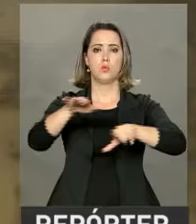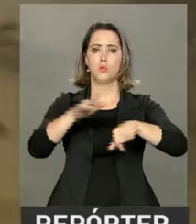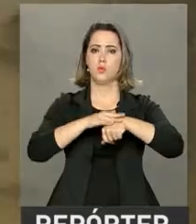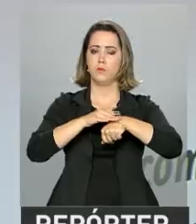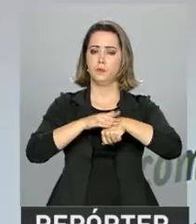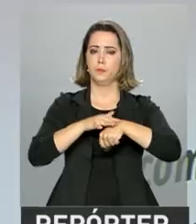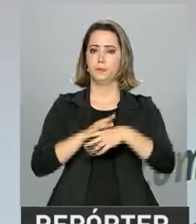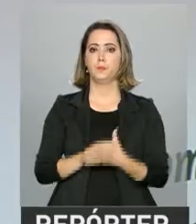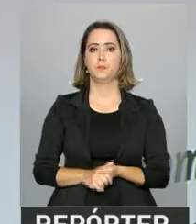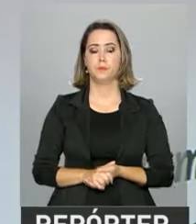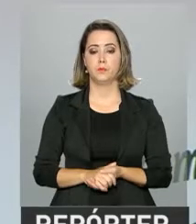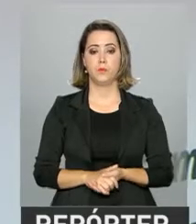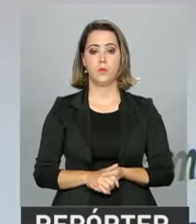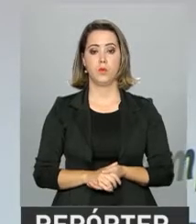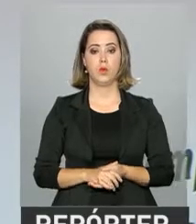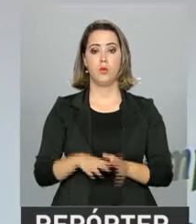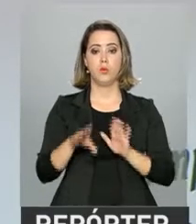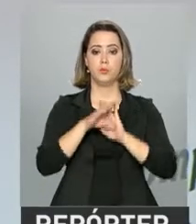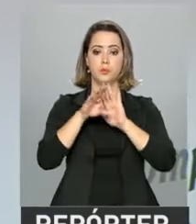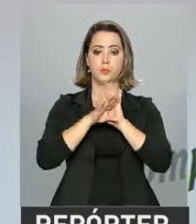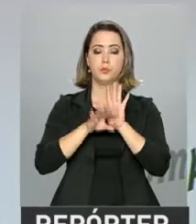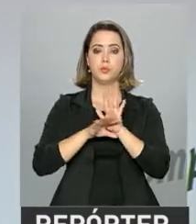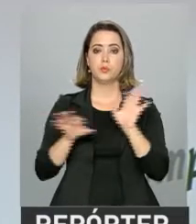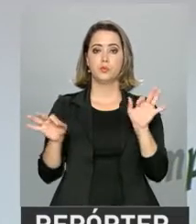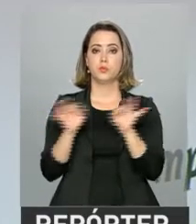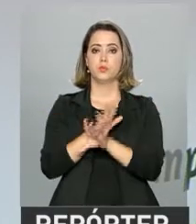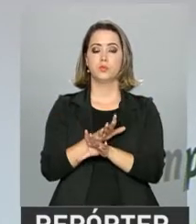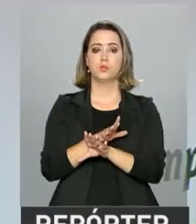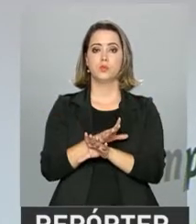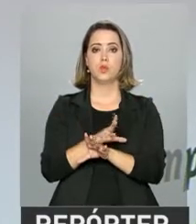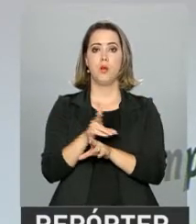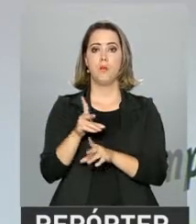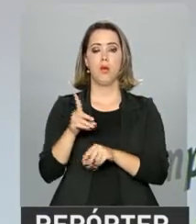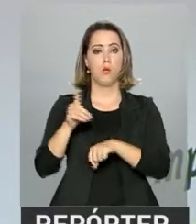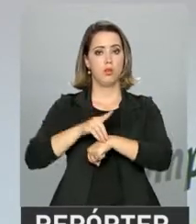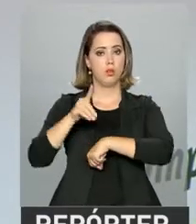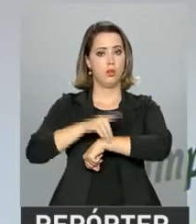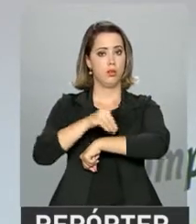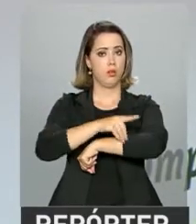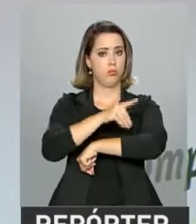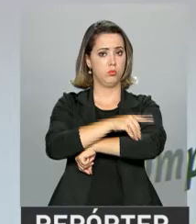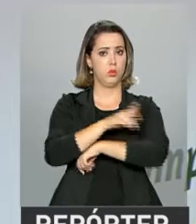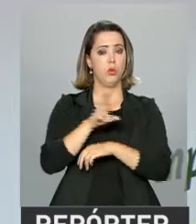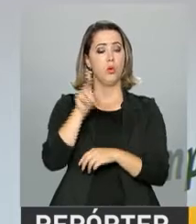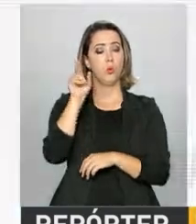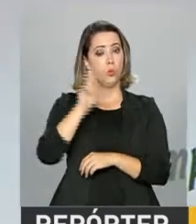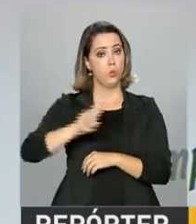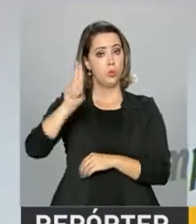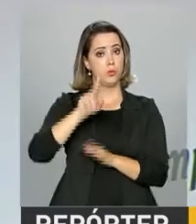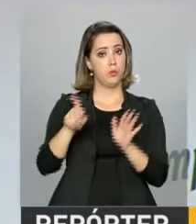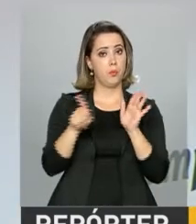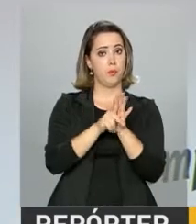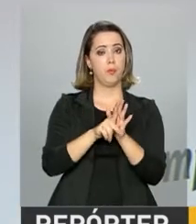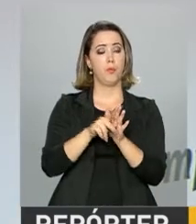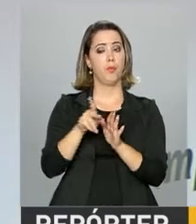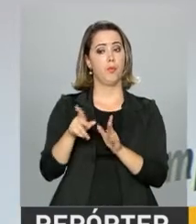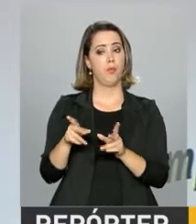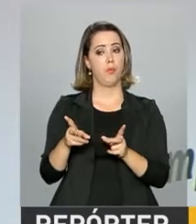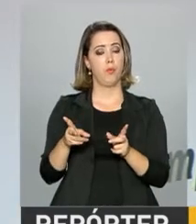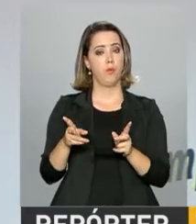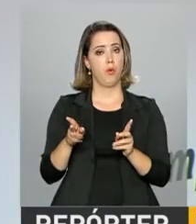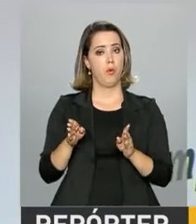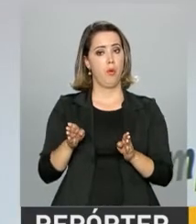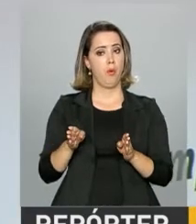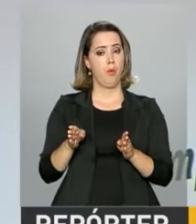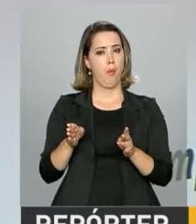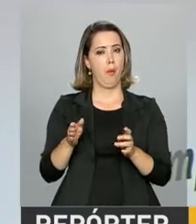e zika. O projeto Eliminar a Dengue usa uma bactéria naturalmente encontrada na natureza. O mosquito, então, ele